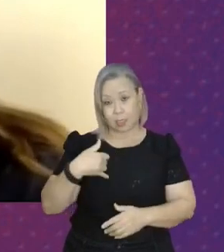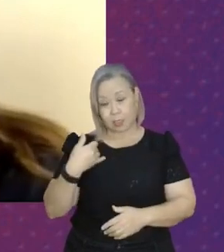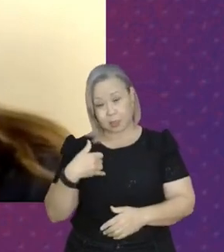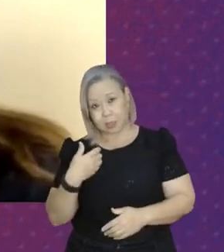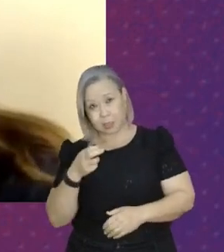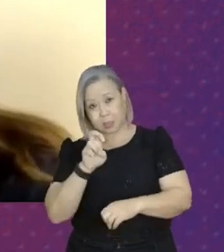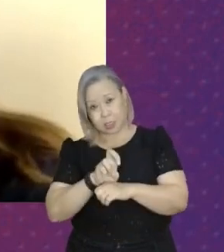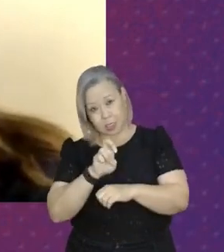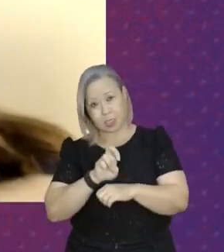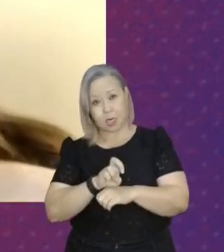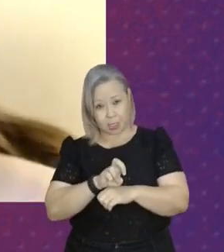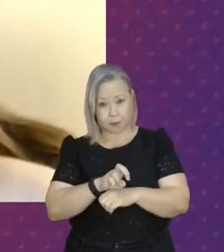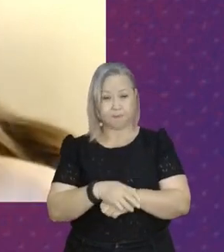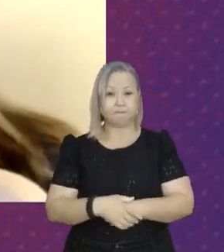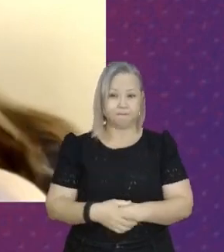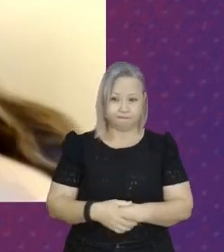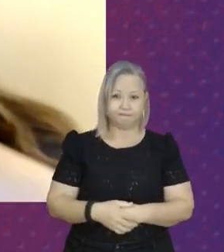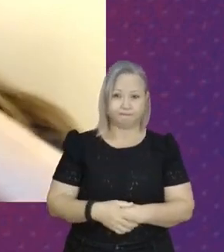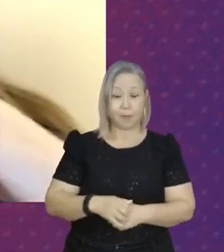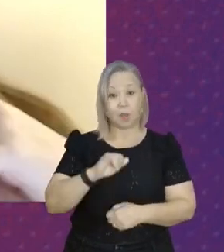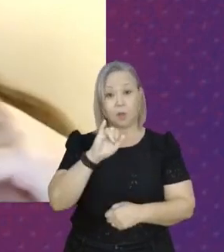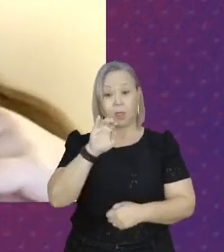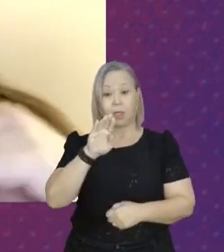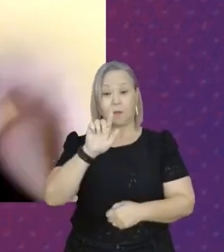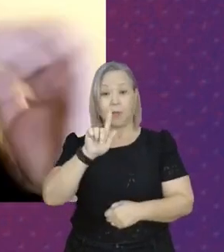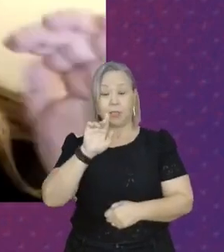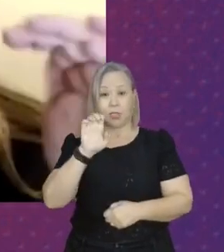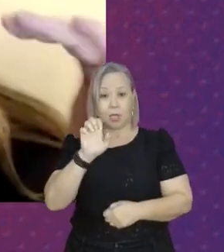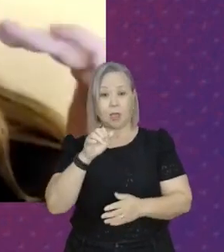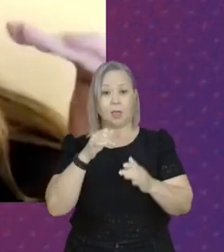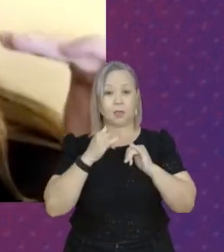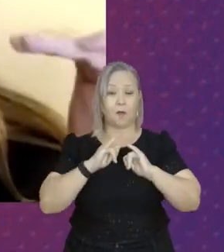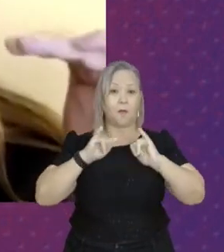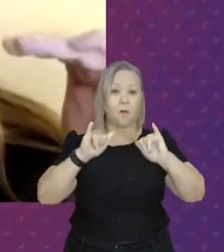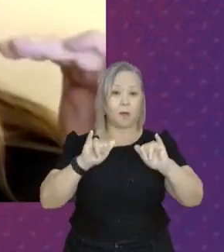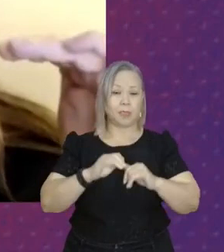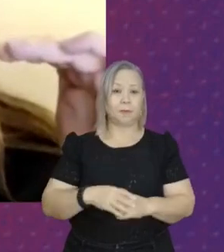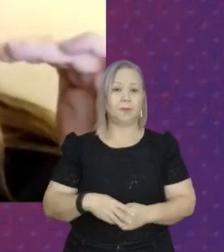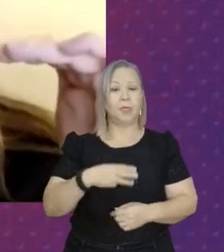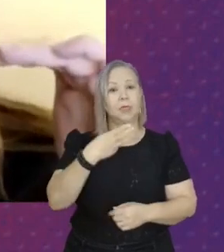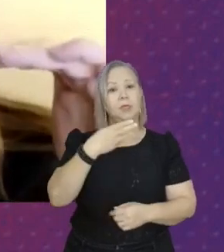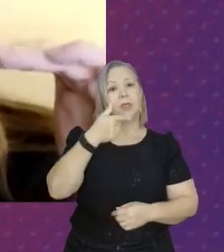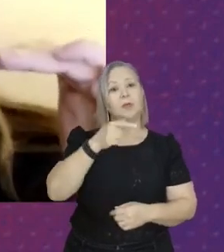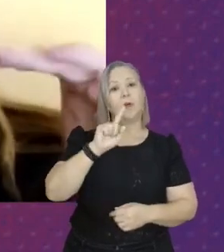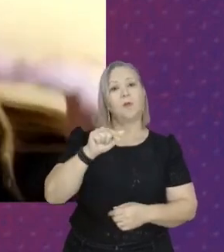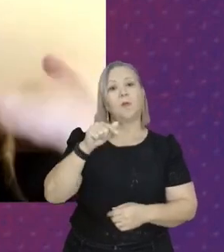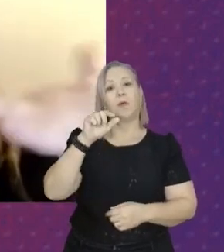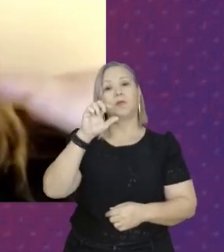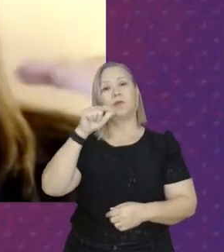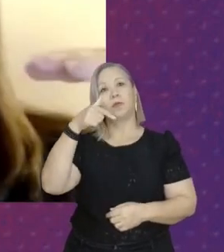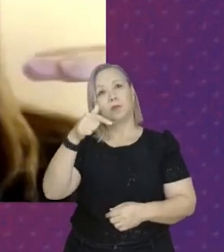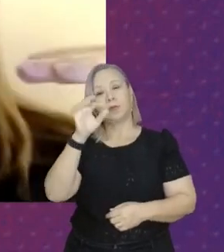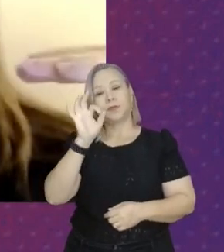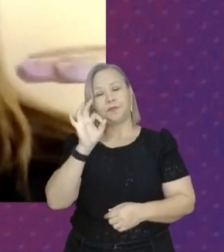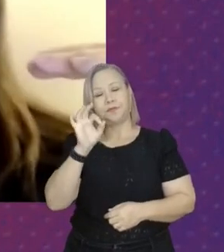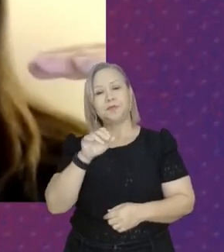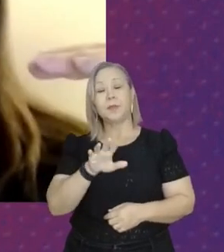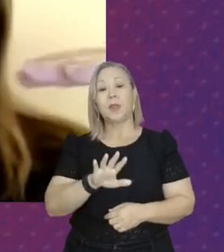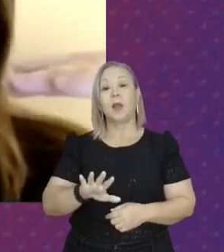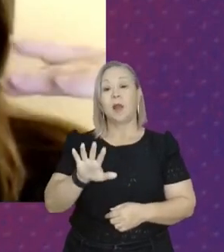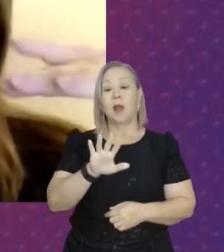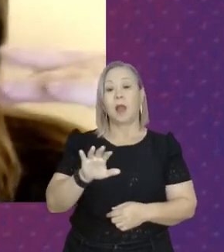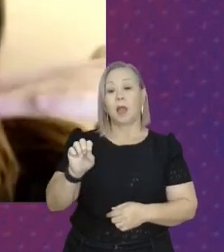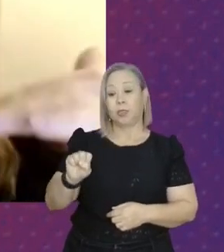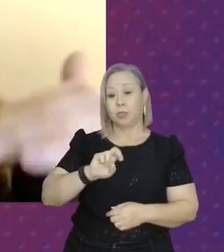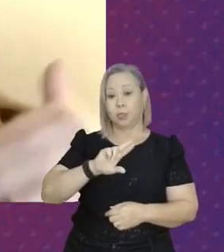Esses dados são da PNAD, tá, do IBGE. Então, 32,7%. Se a gente olha para a região sul,